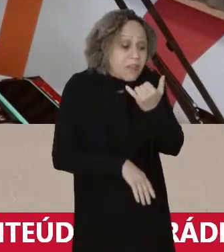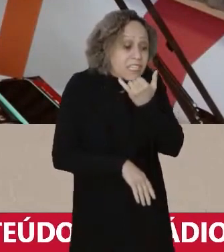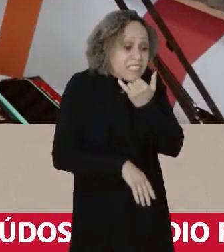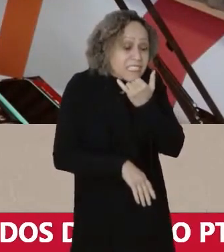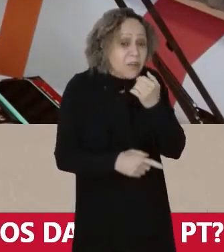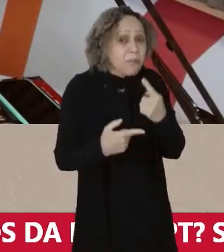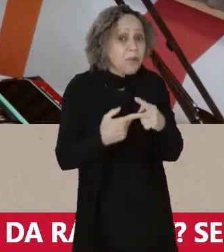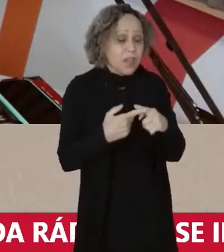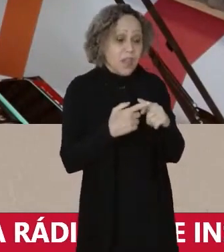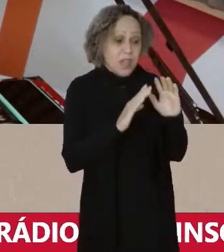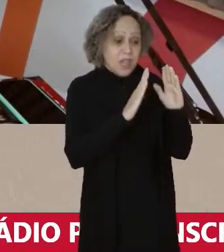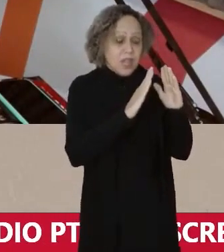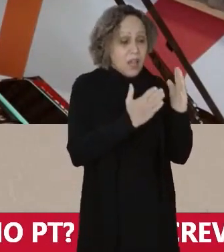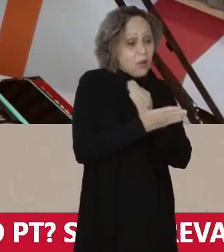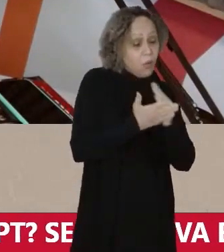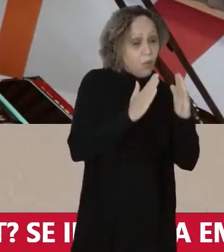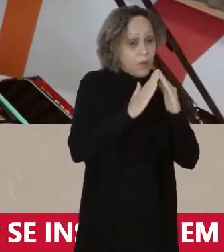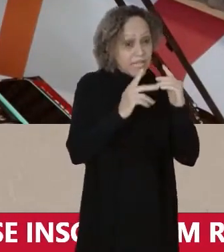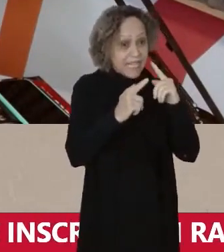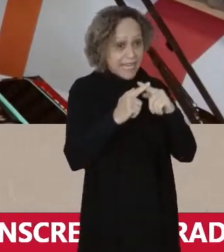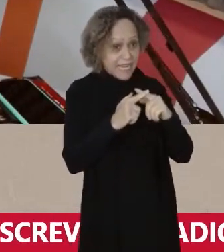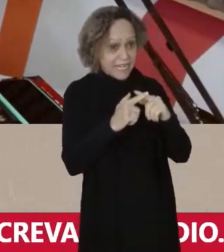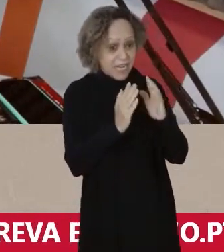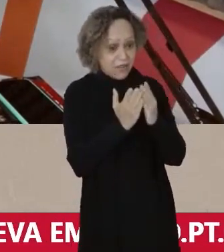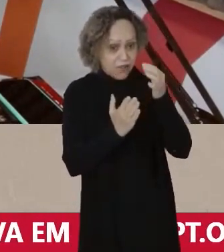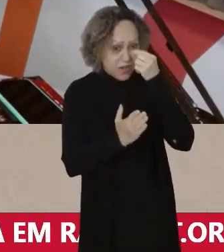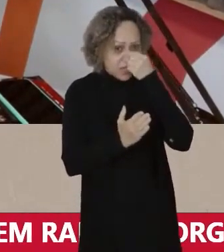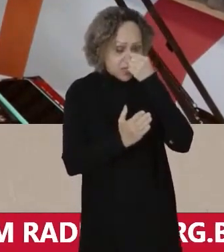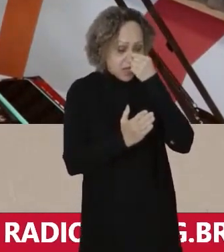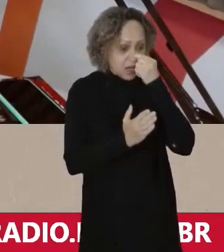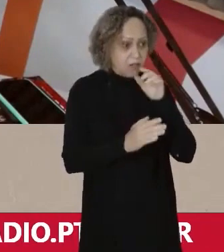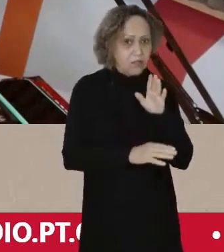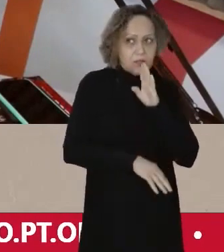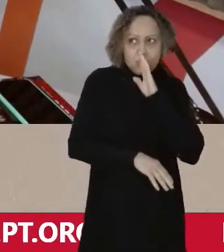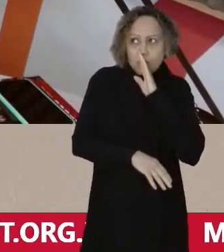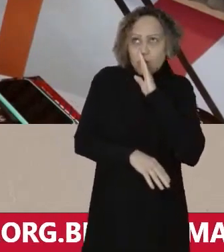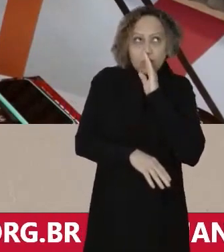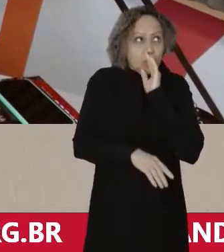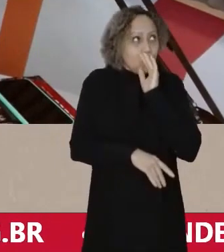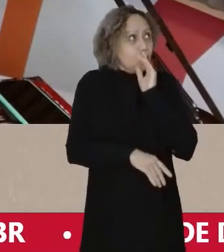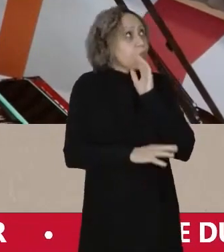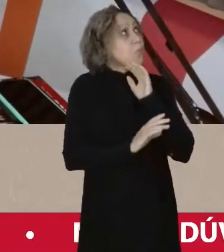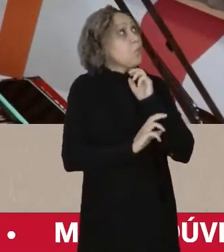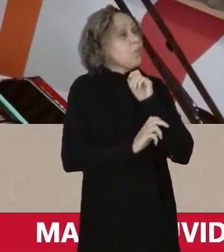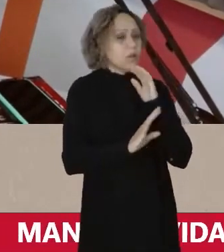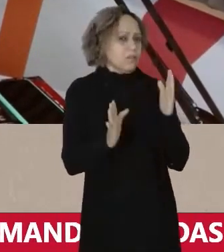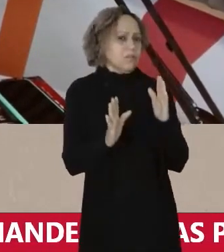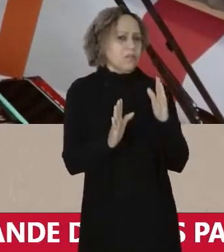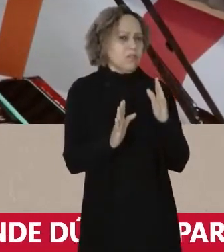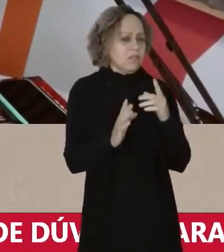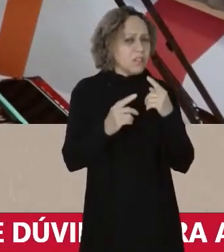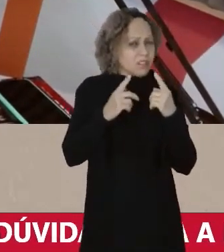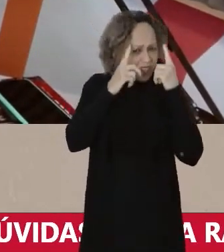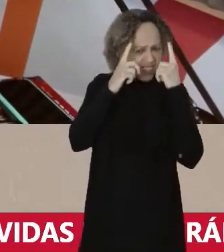igrejas evangélicas no Brasil diante do que nós estamos vendo, que é essa terrível violência contra o